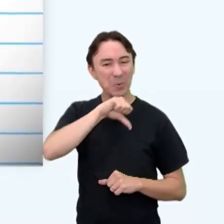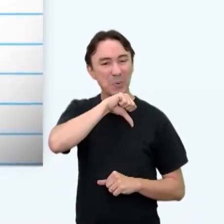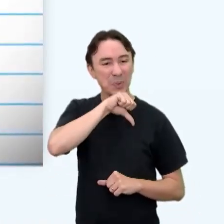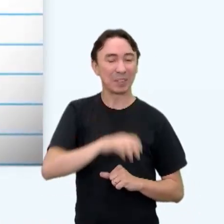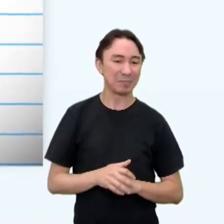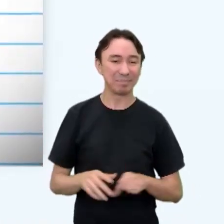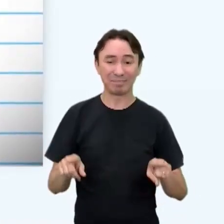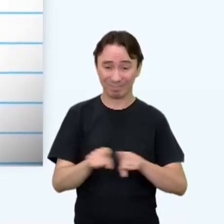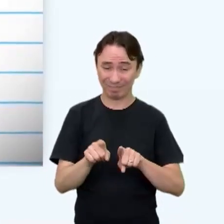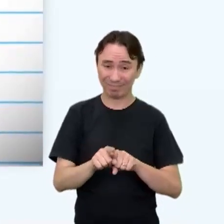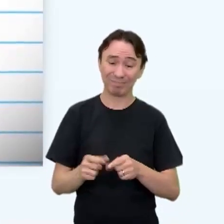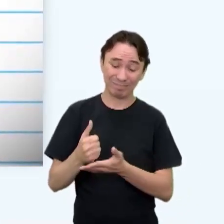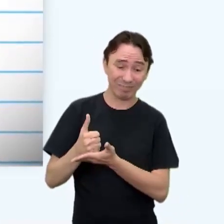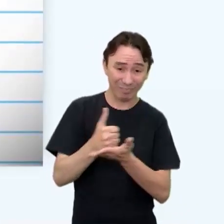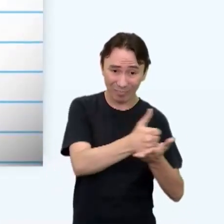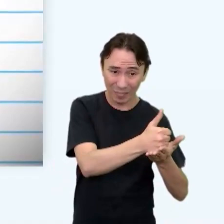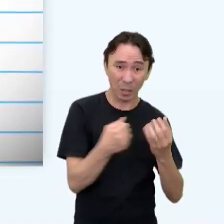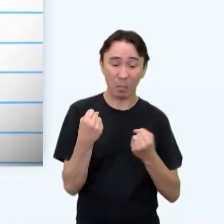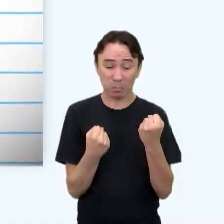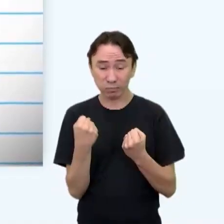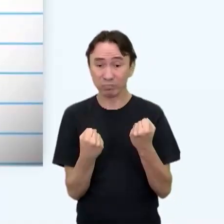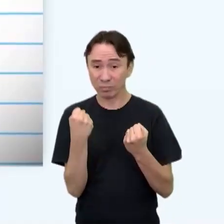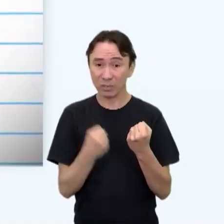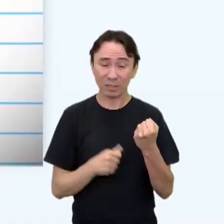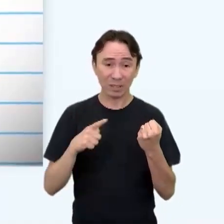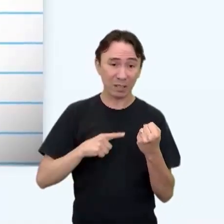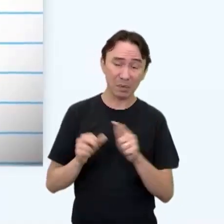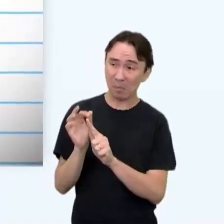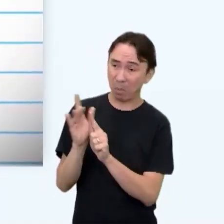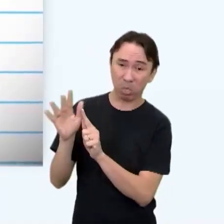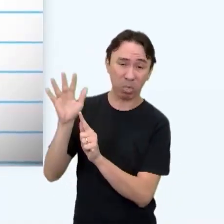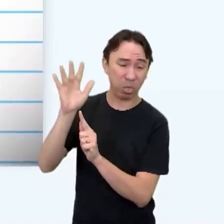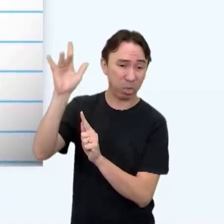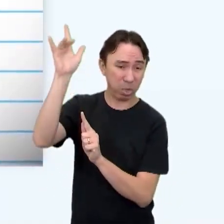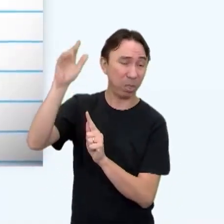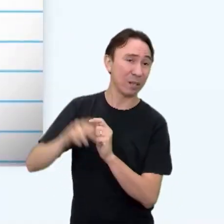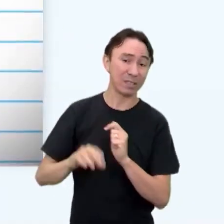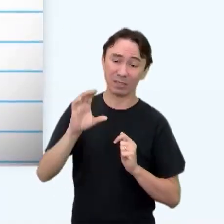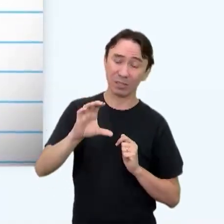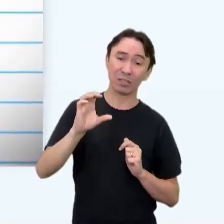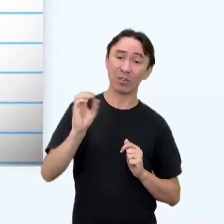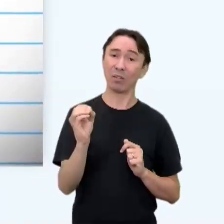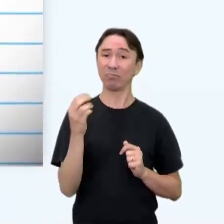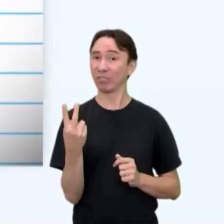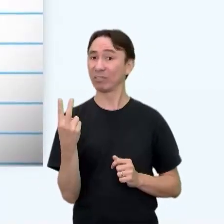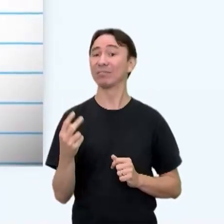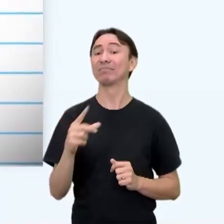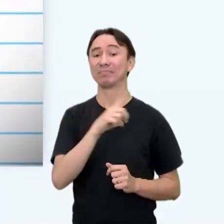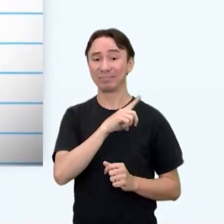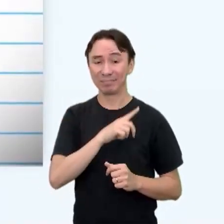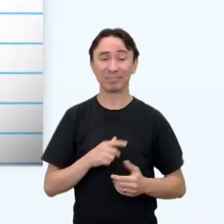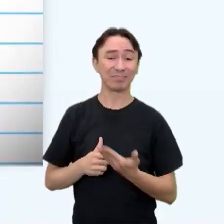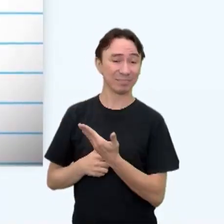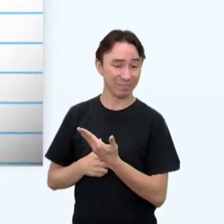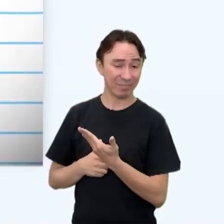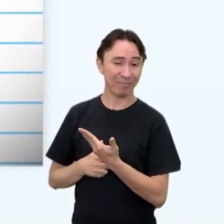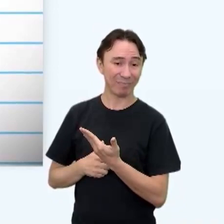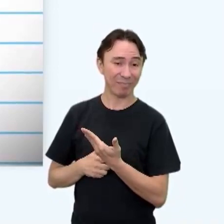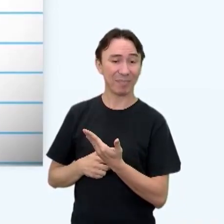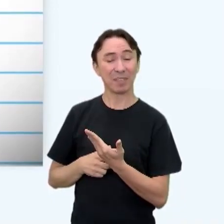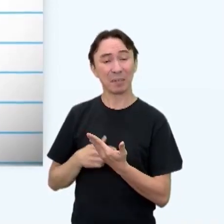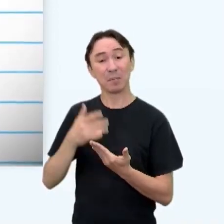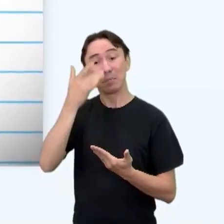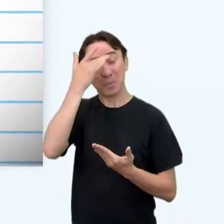que também são responsáveis por 1/4 das emissões globais de gases do efeito estufa. Para que o transporte urbano permita o acesso da população